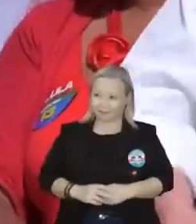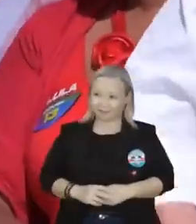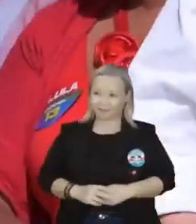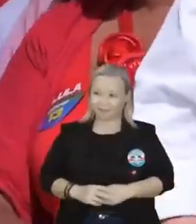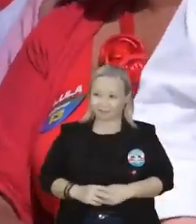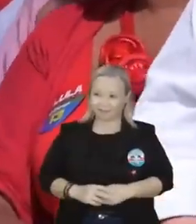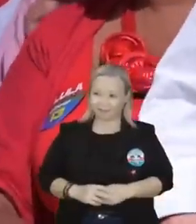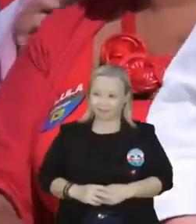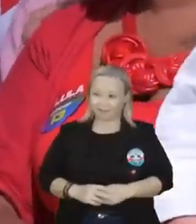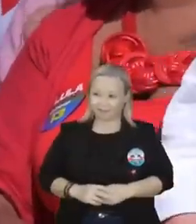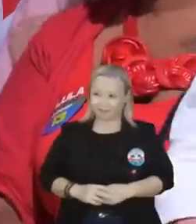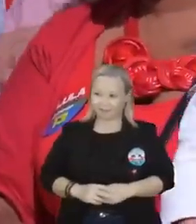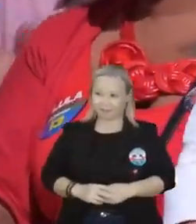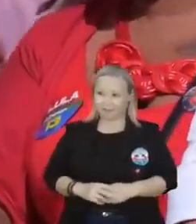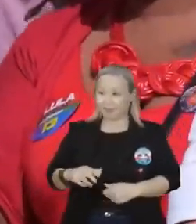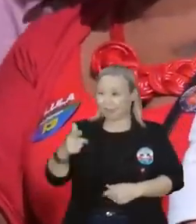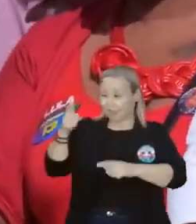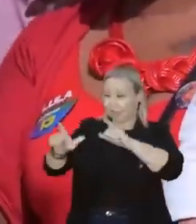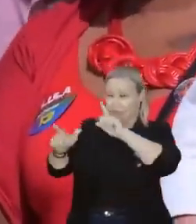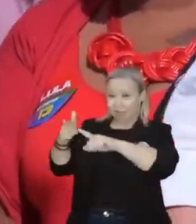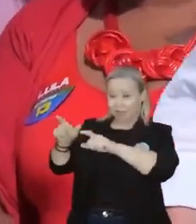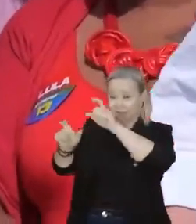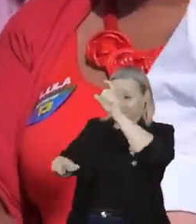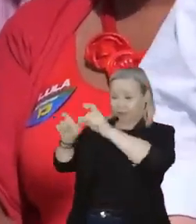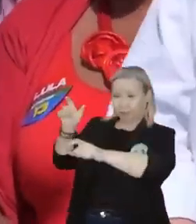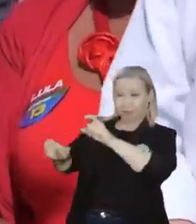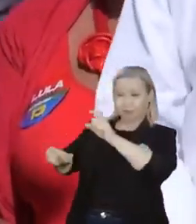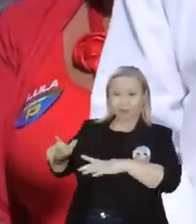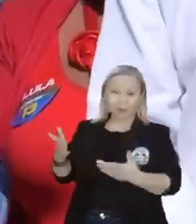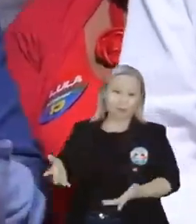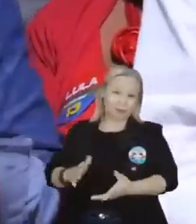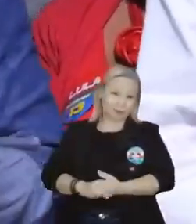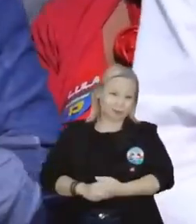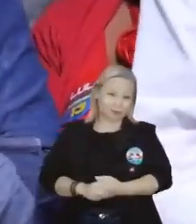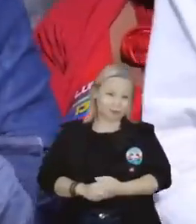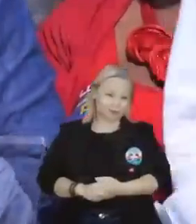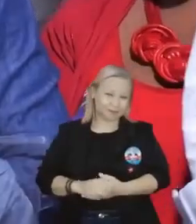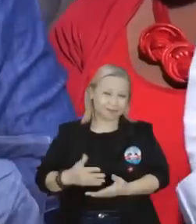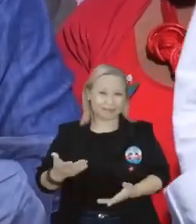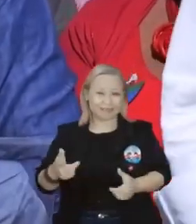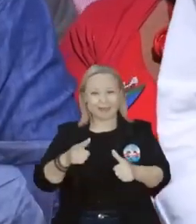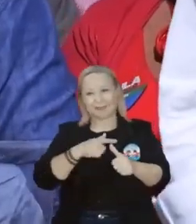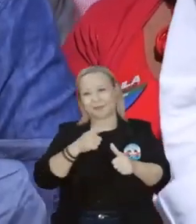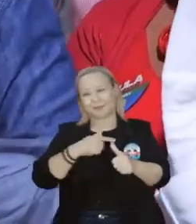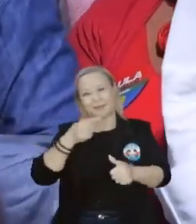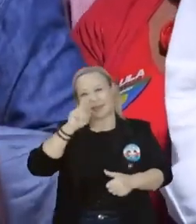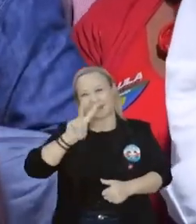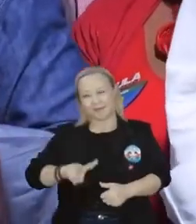Os outros aqui são todos marinheiros, sabe, da primeira viagem.